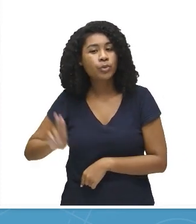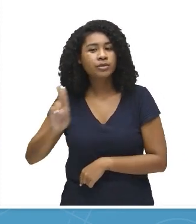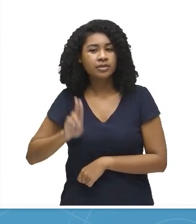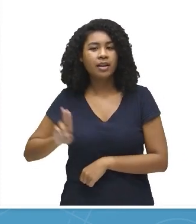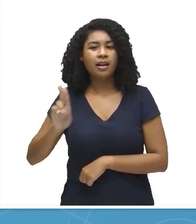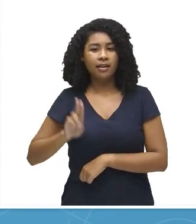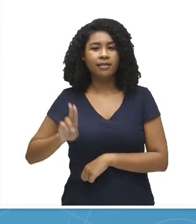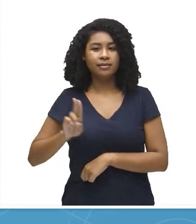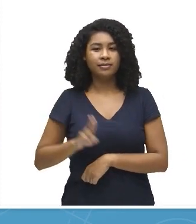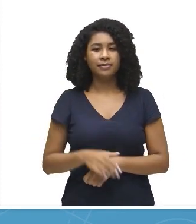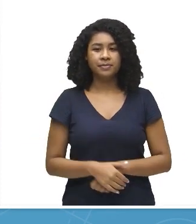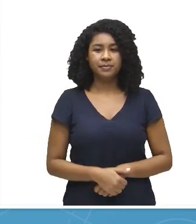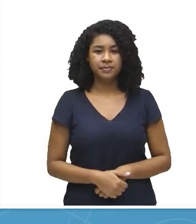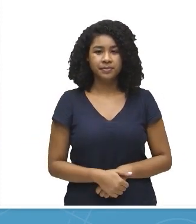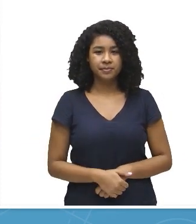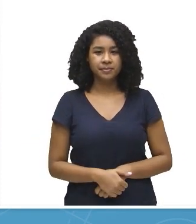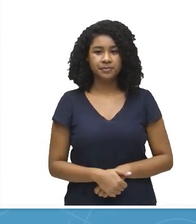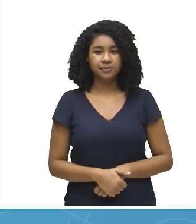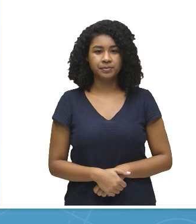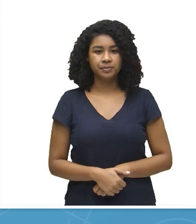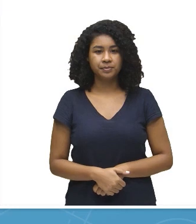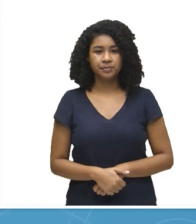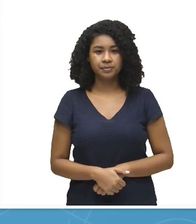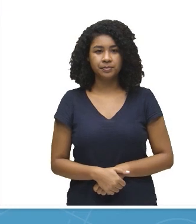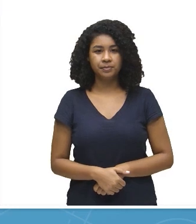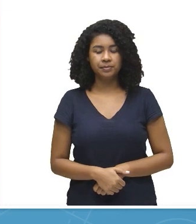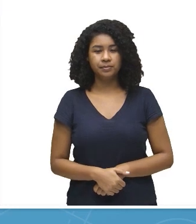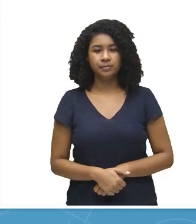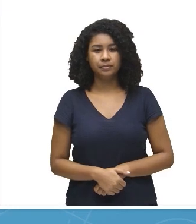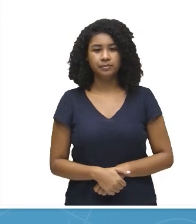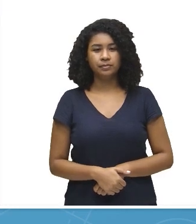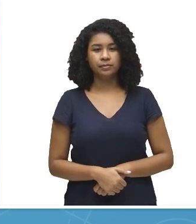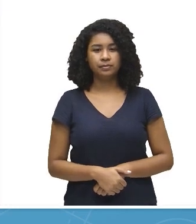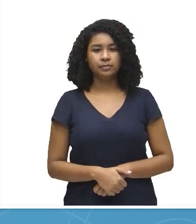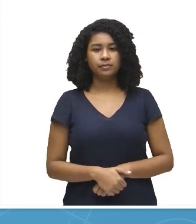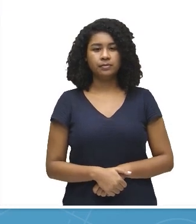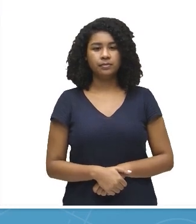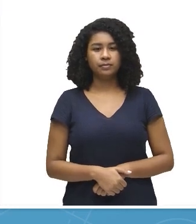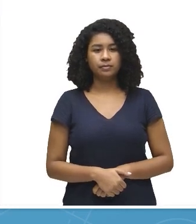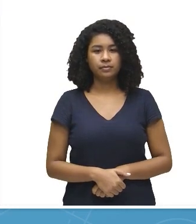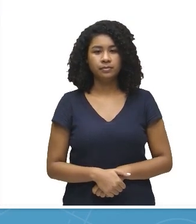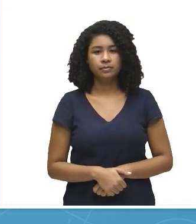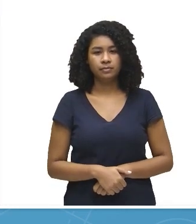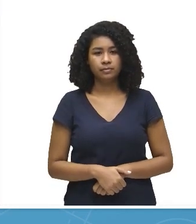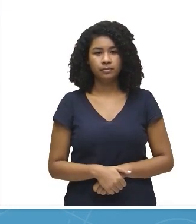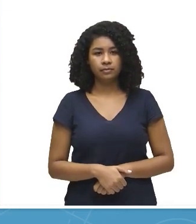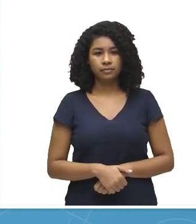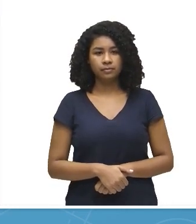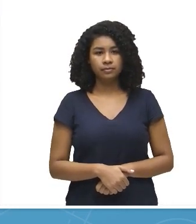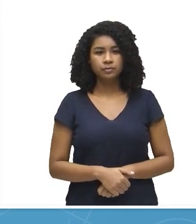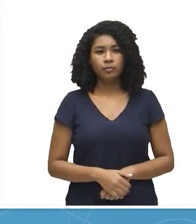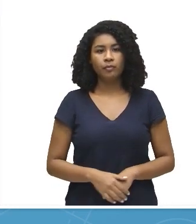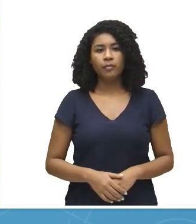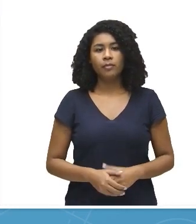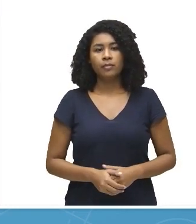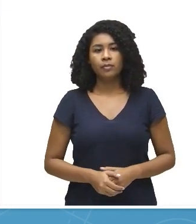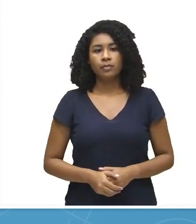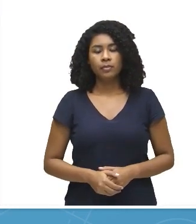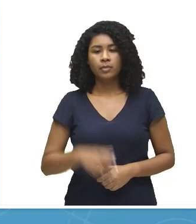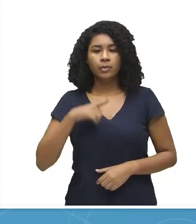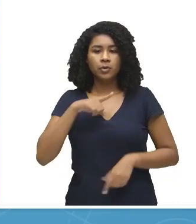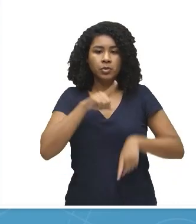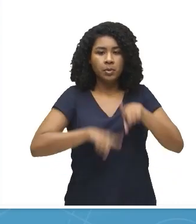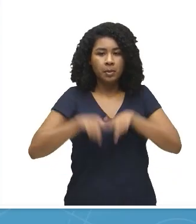os duráveis, né, quanto à durabilidade dele, o tempo dele ali que ele vai servir para o nosso consumo, né, os bens de